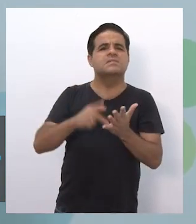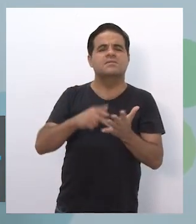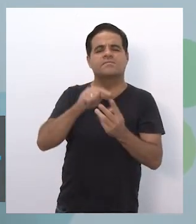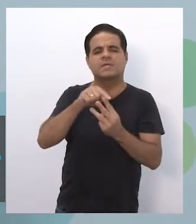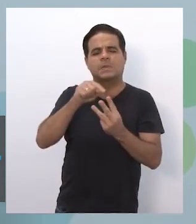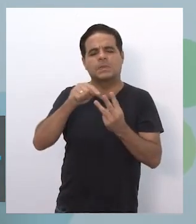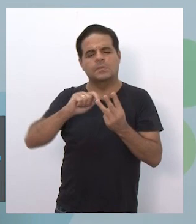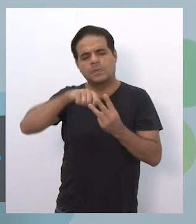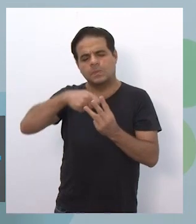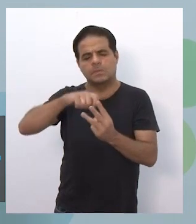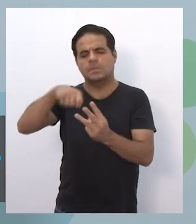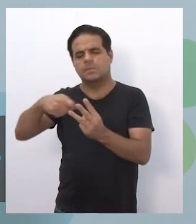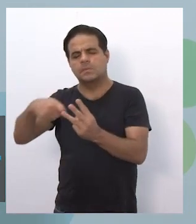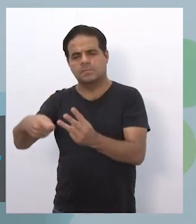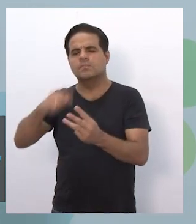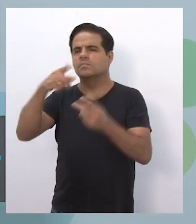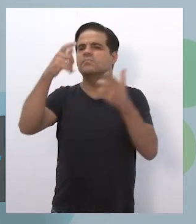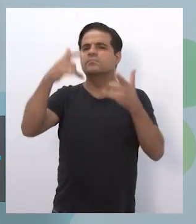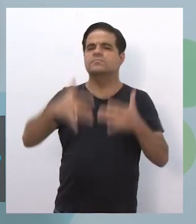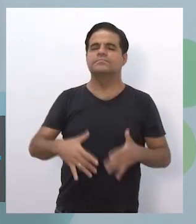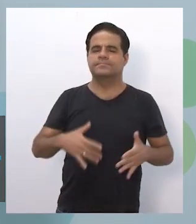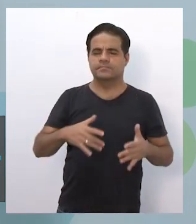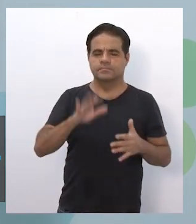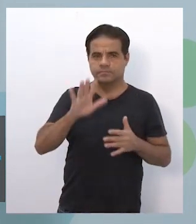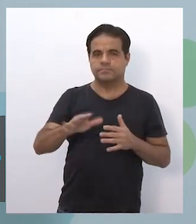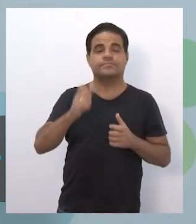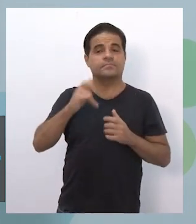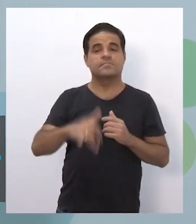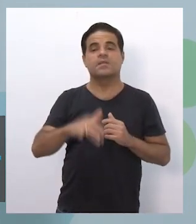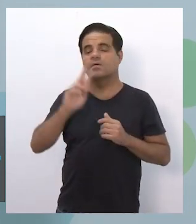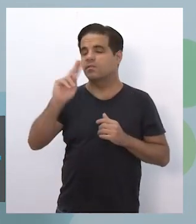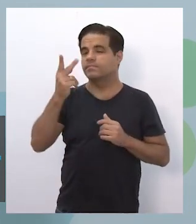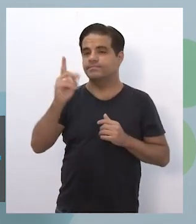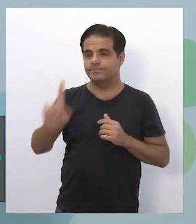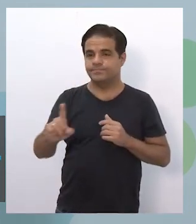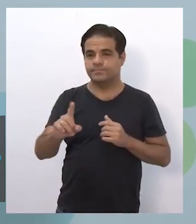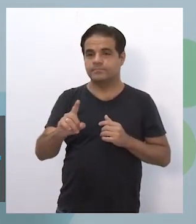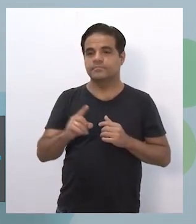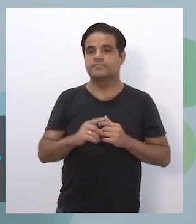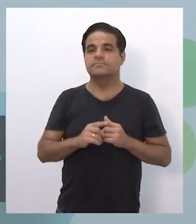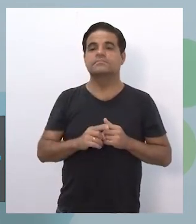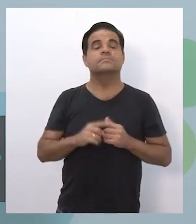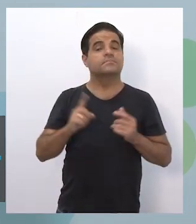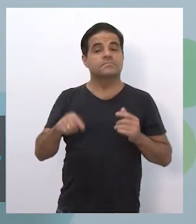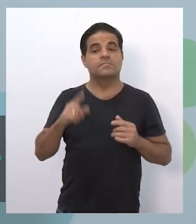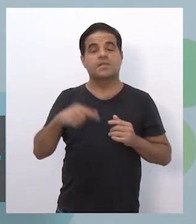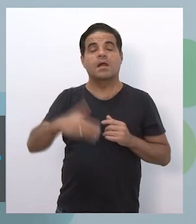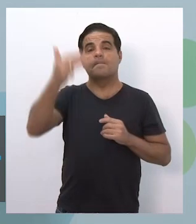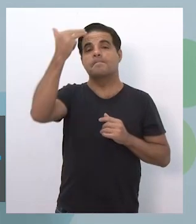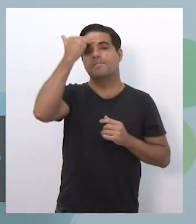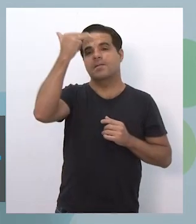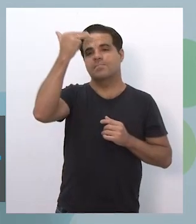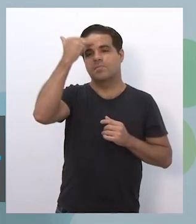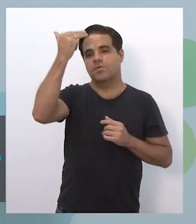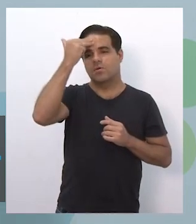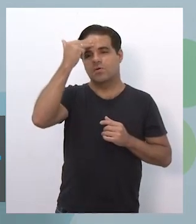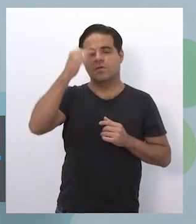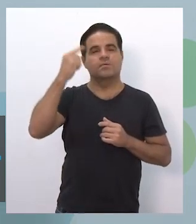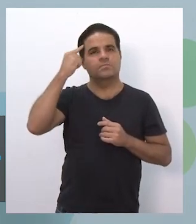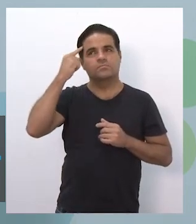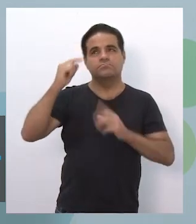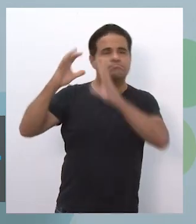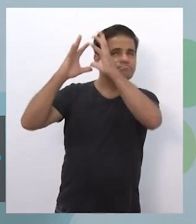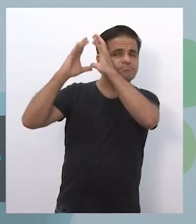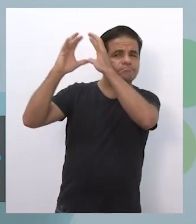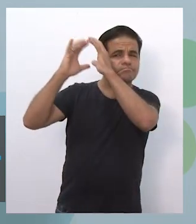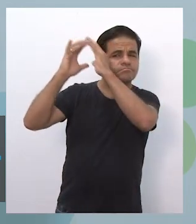Rodrigo vamos conversar. Mas falando um pouquinho dos HDs, né, o HD, ele é a memória, né, a memória do nosso cérebro,